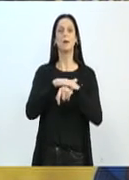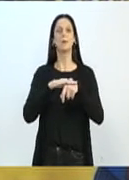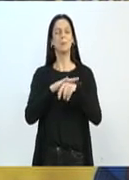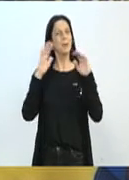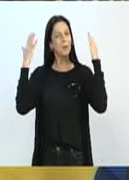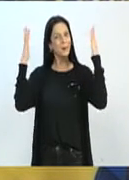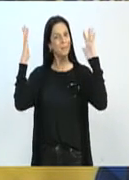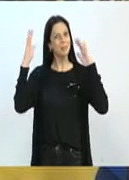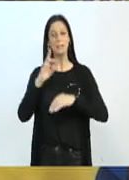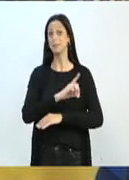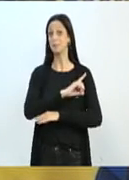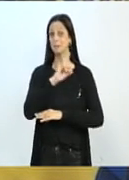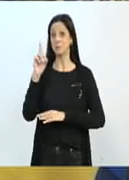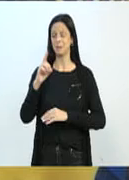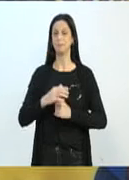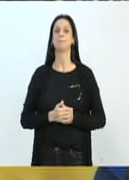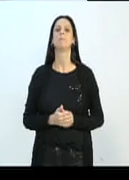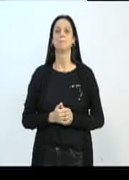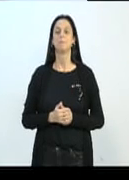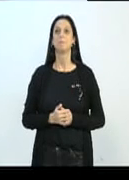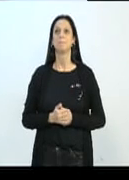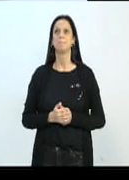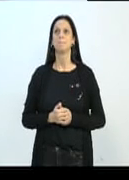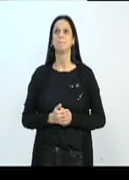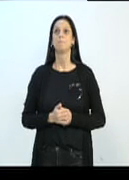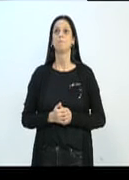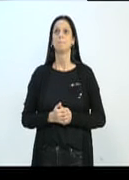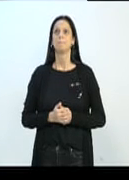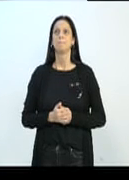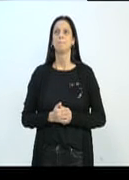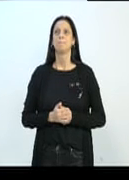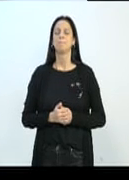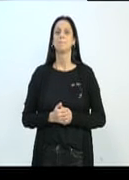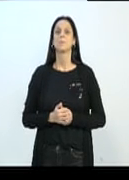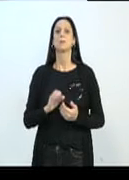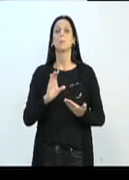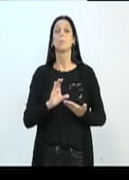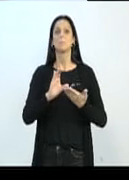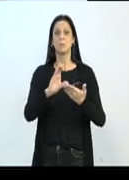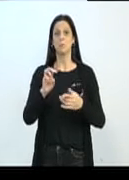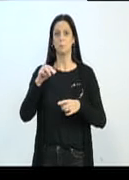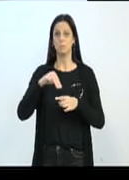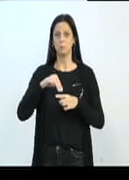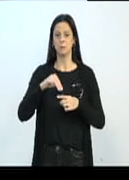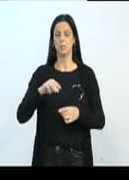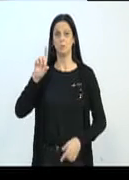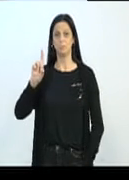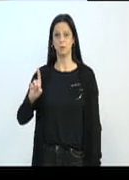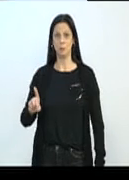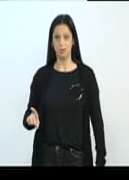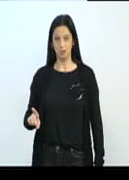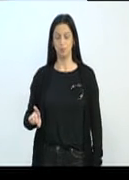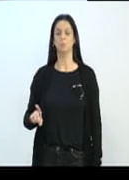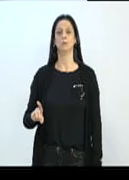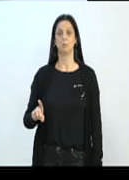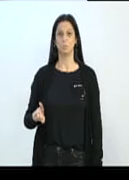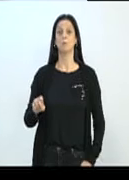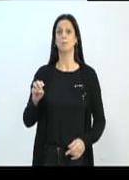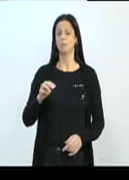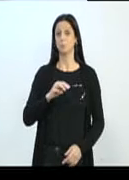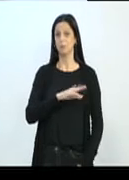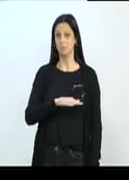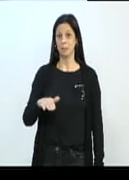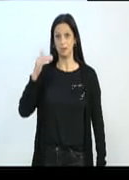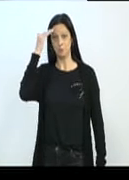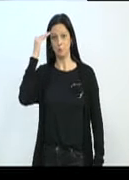data foi promovida pelo Conselho Municipal dos Direitos da Criança e do Adolescente EA Secretaria de